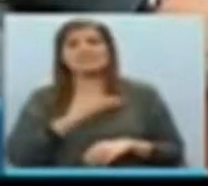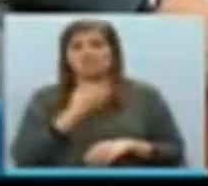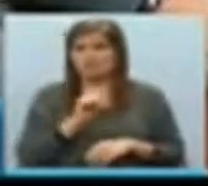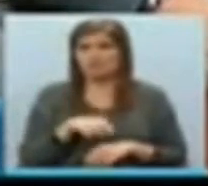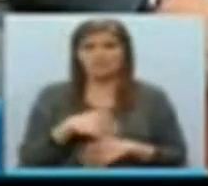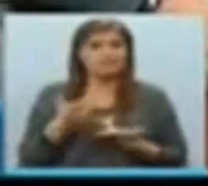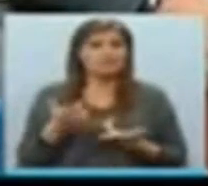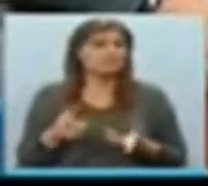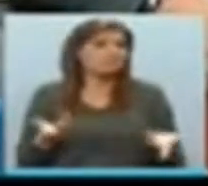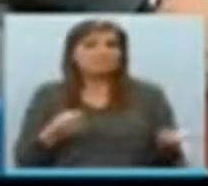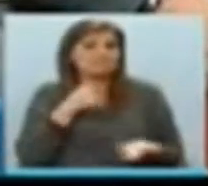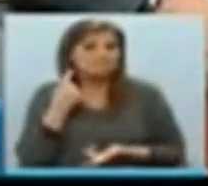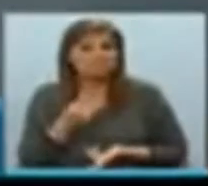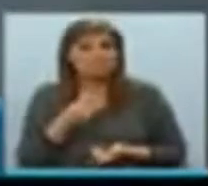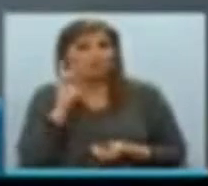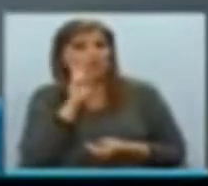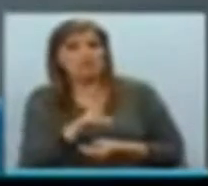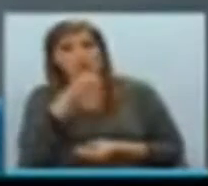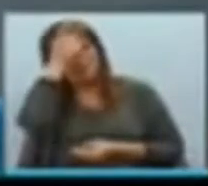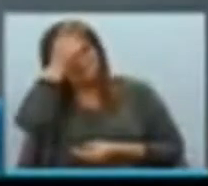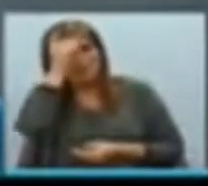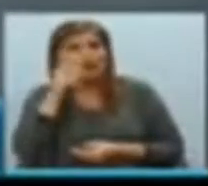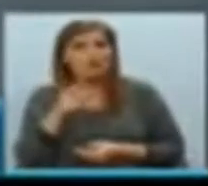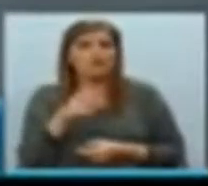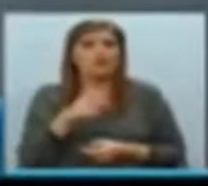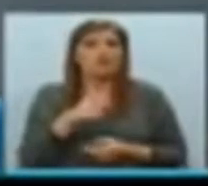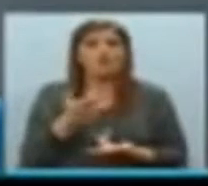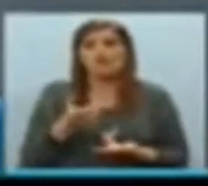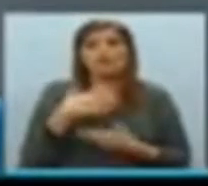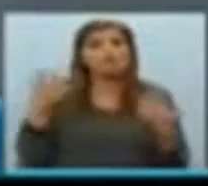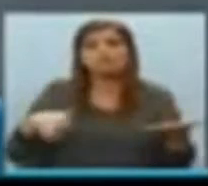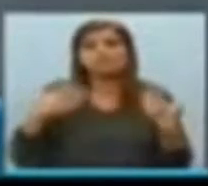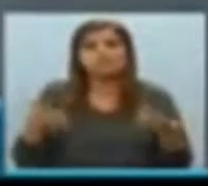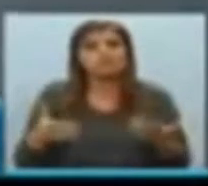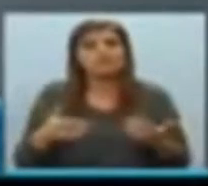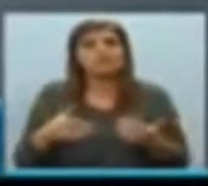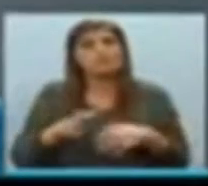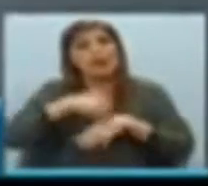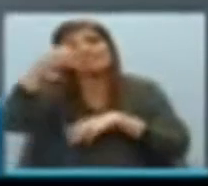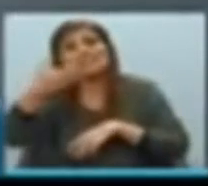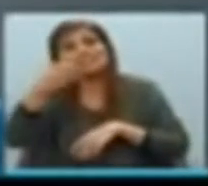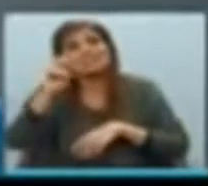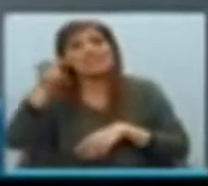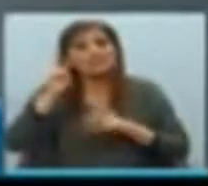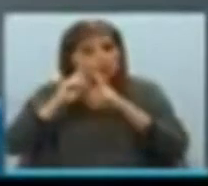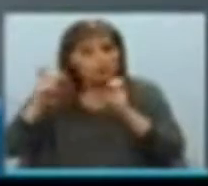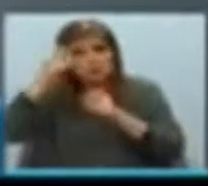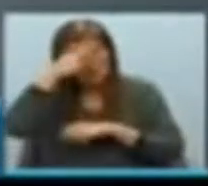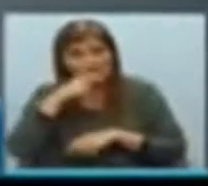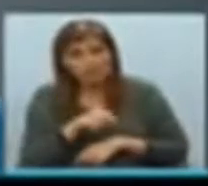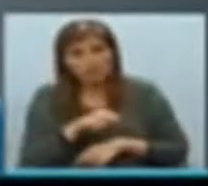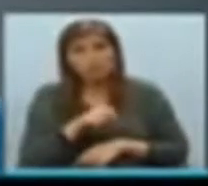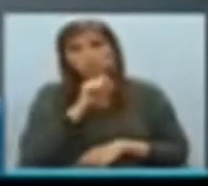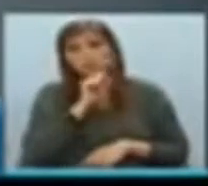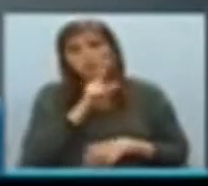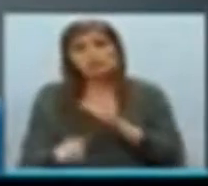húngaro o alemão de repente que tiveram que pagar não tem histórias dessas mas que tivesse repente no país na grécia na